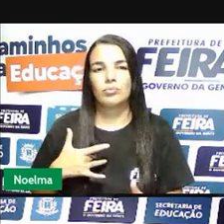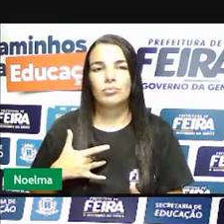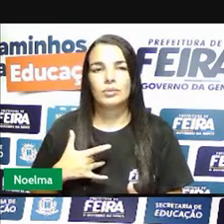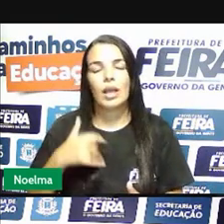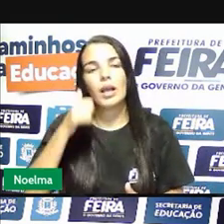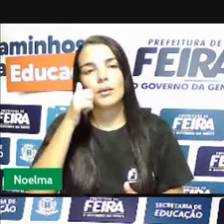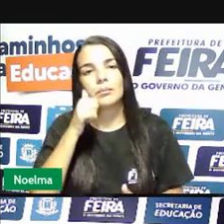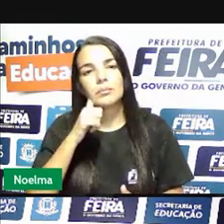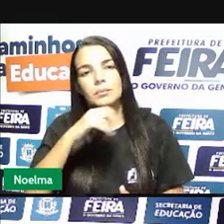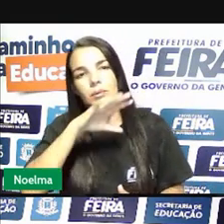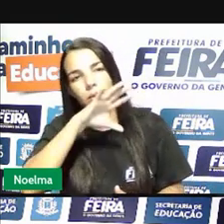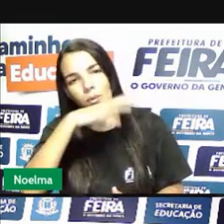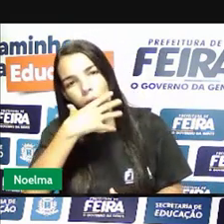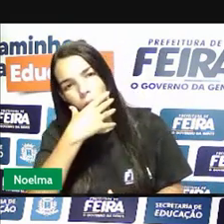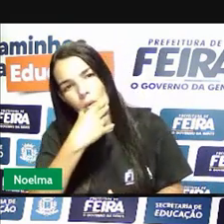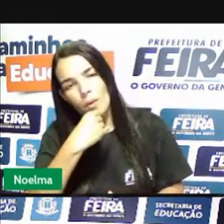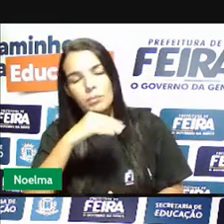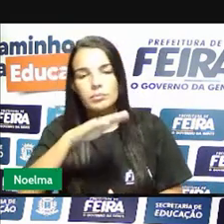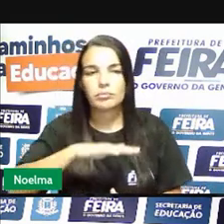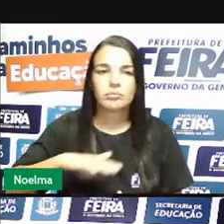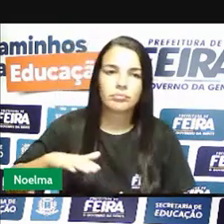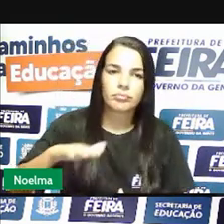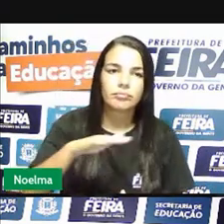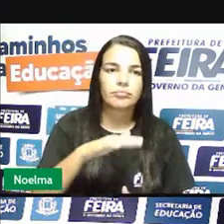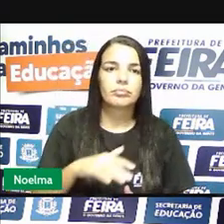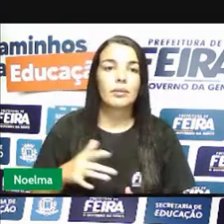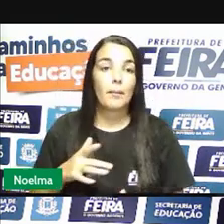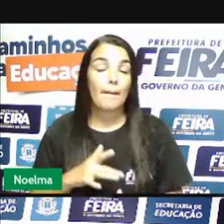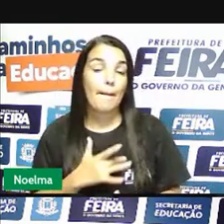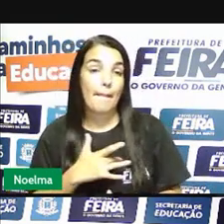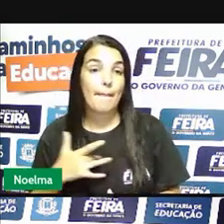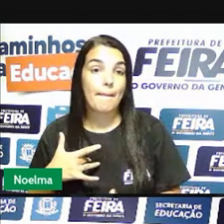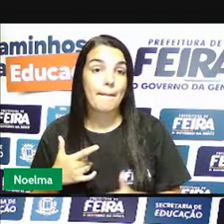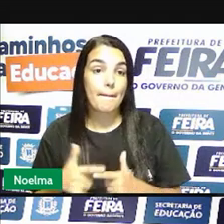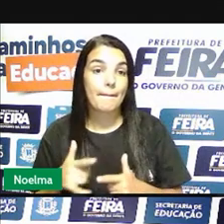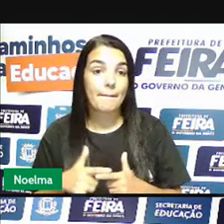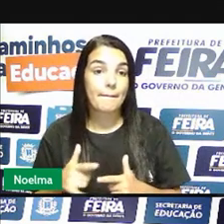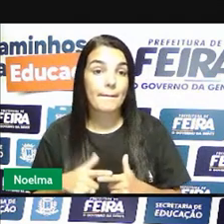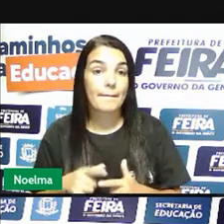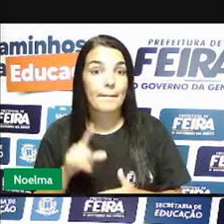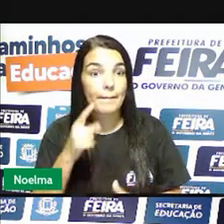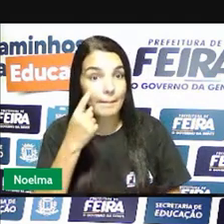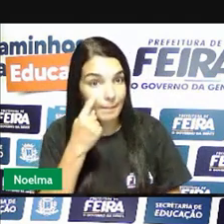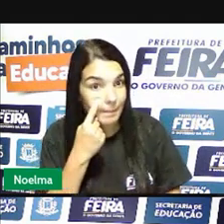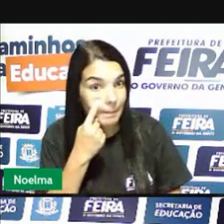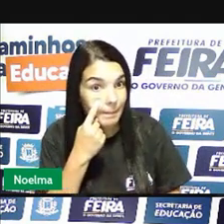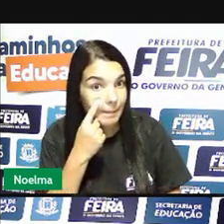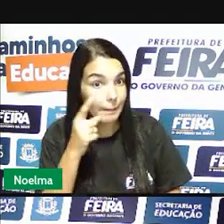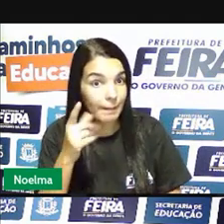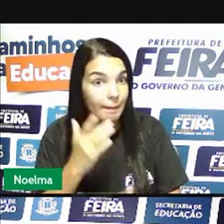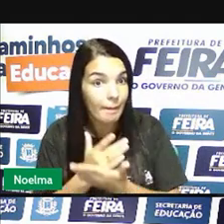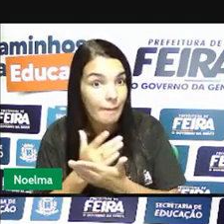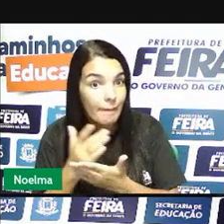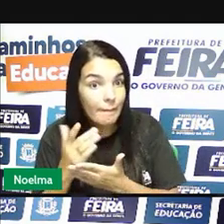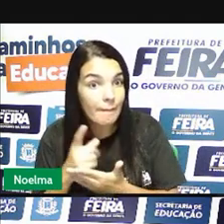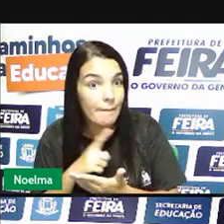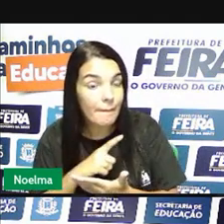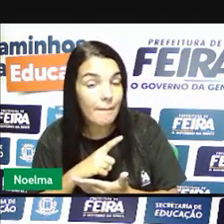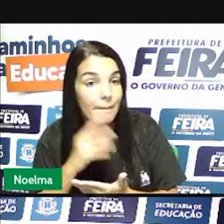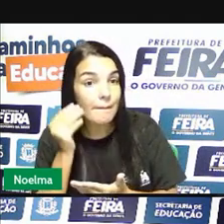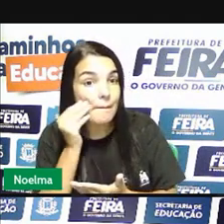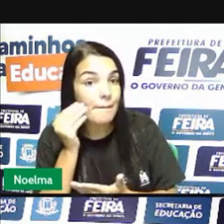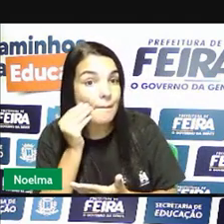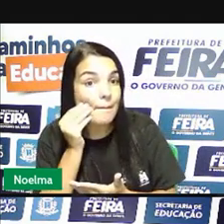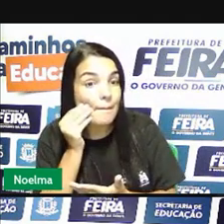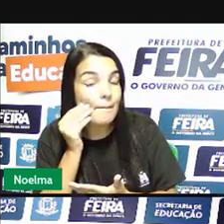Inúmeros problemas a elas, que vai desde o aumento da massa corporal a problemas de saúde. Na introdução, a gente apresentou o problema. Como a